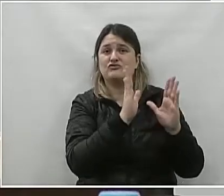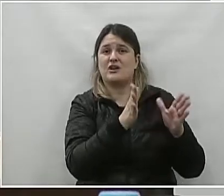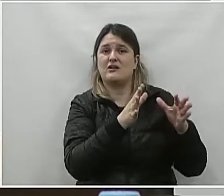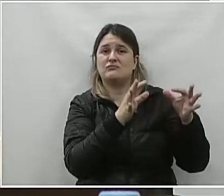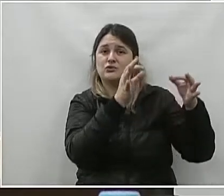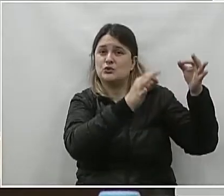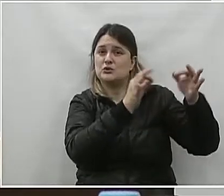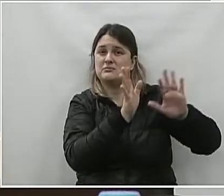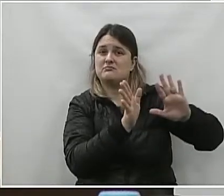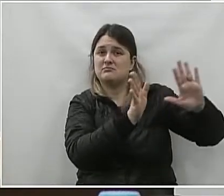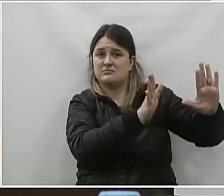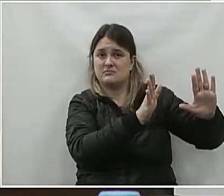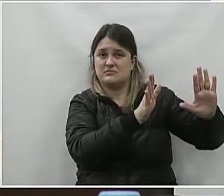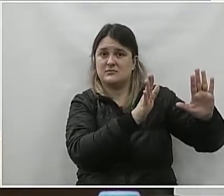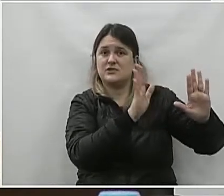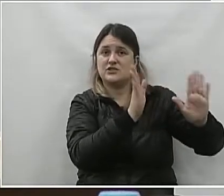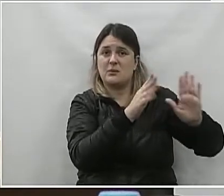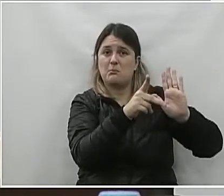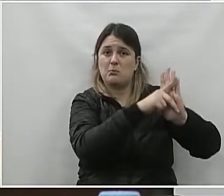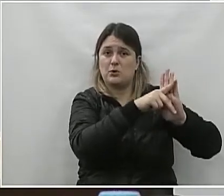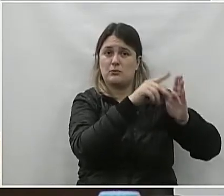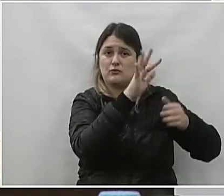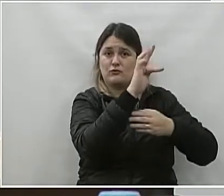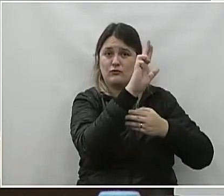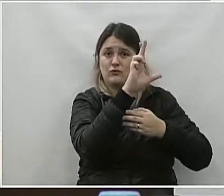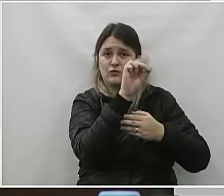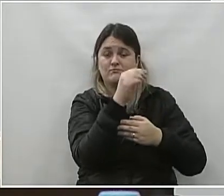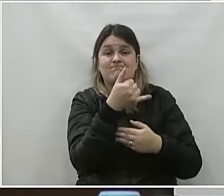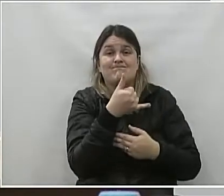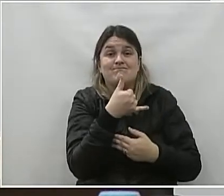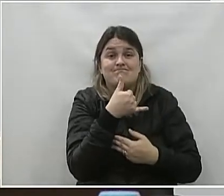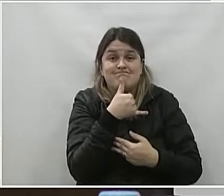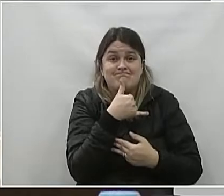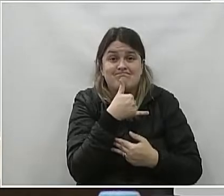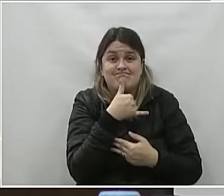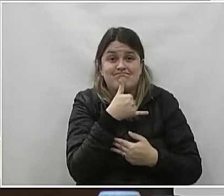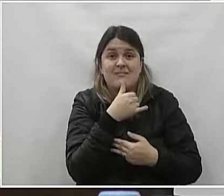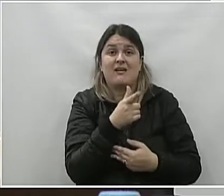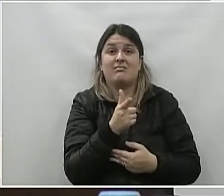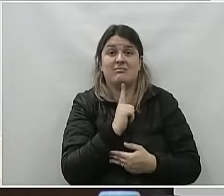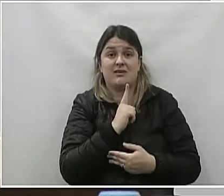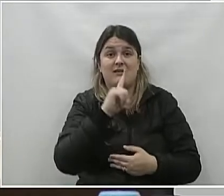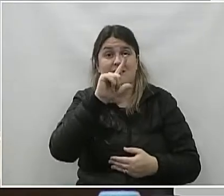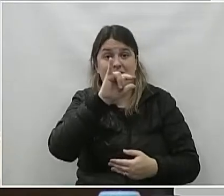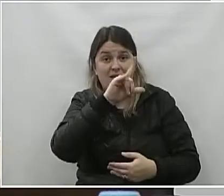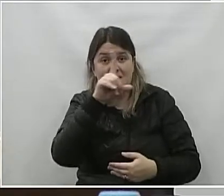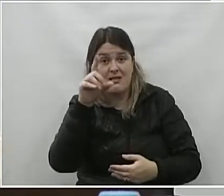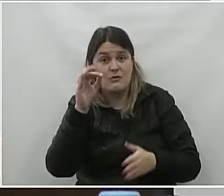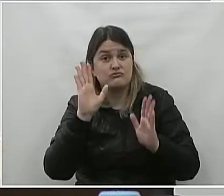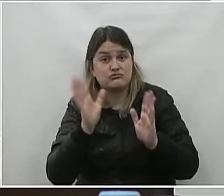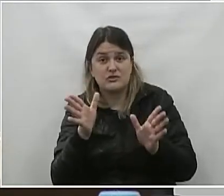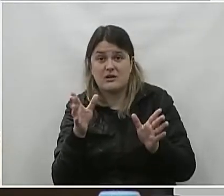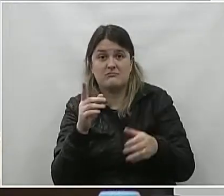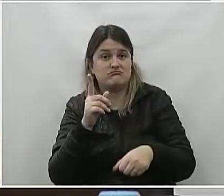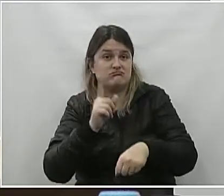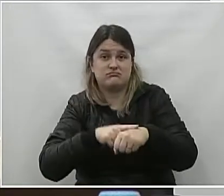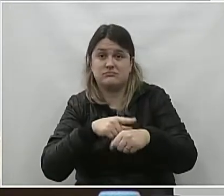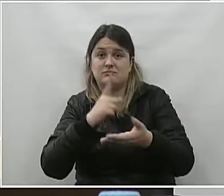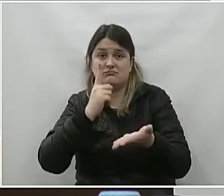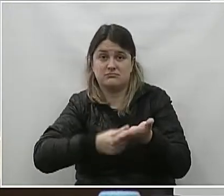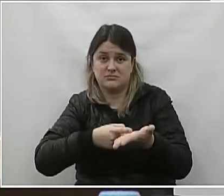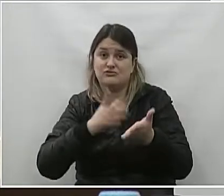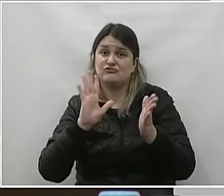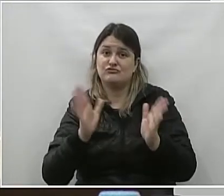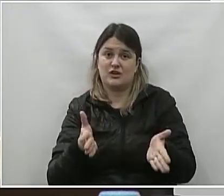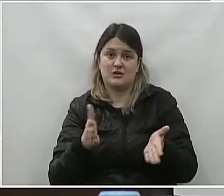Justiça, já está com o Fundo. E, infelizmente, há um leilão já programado, né?